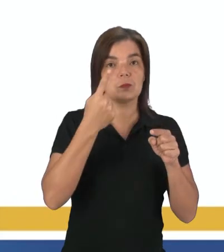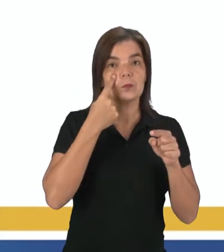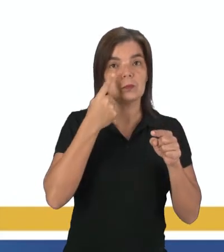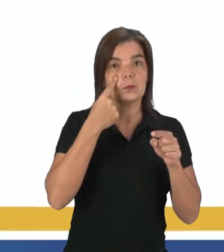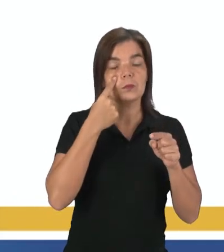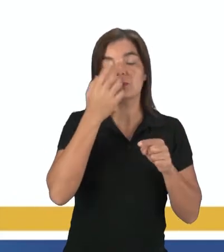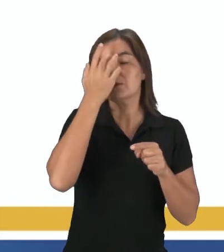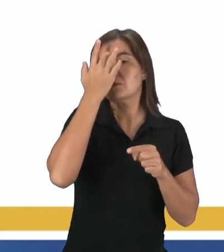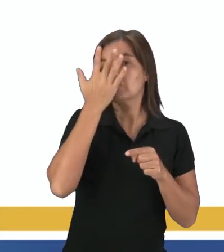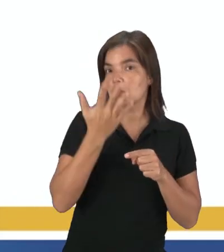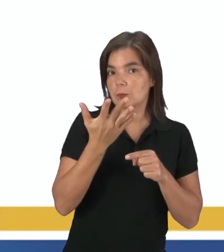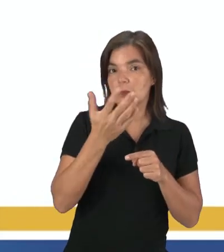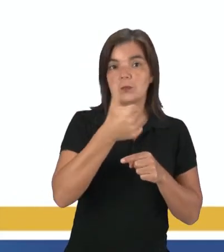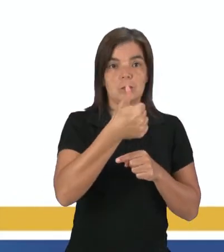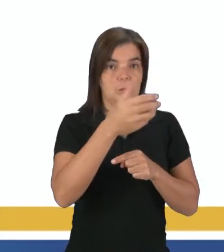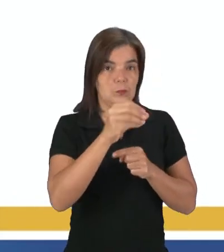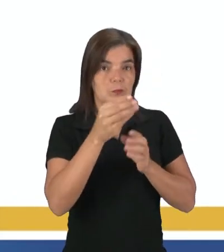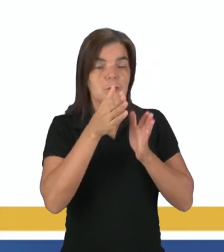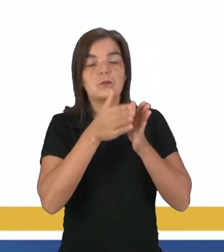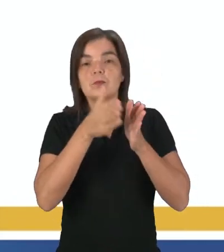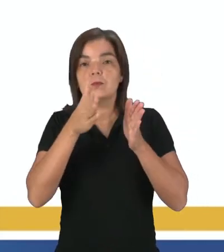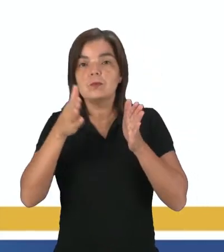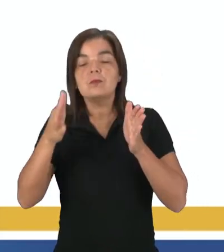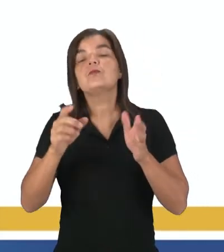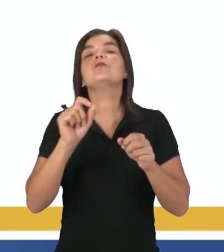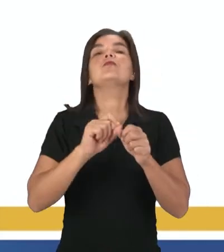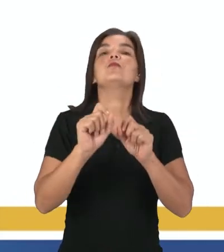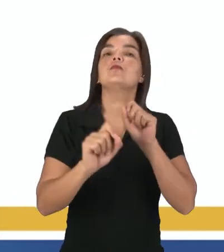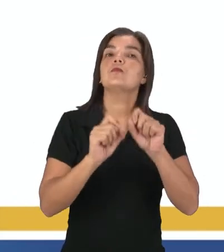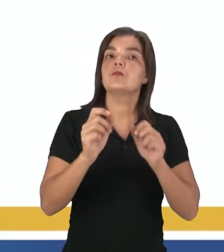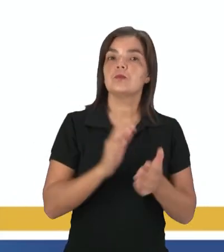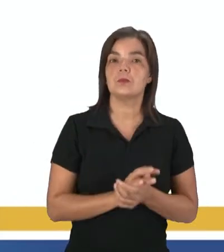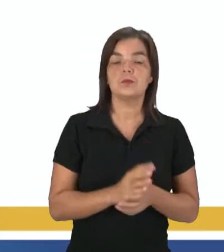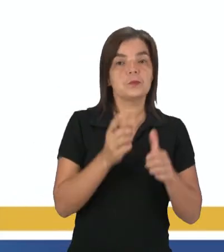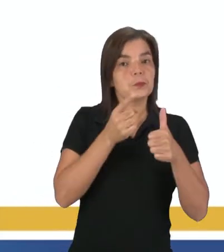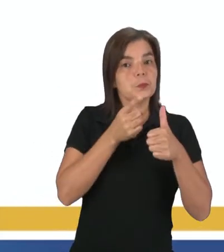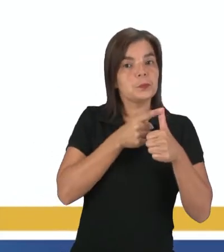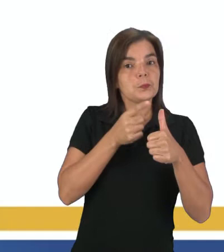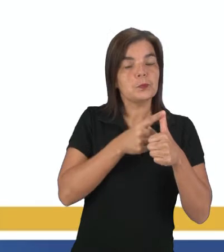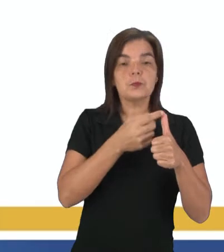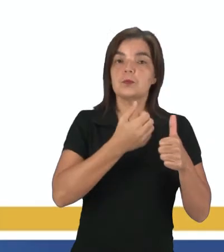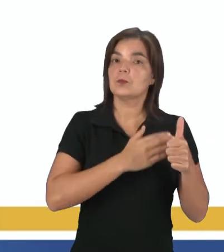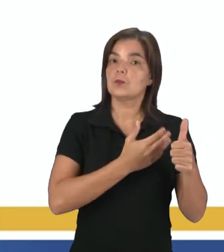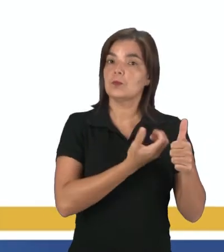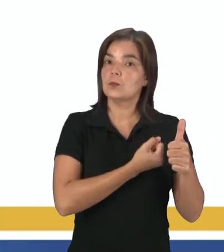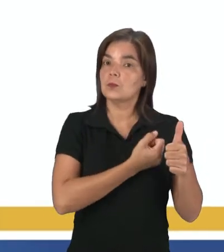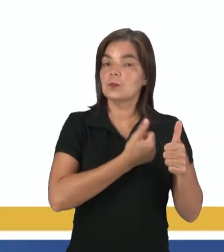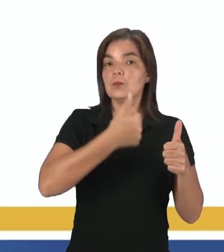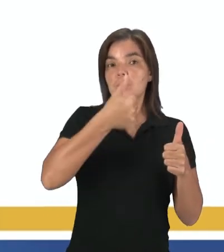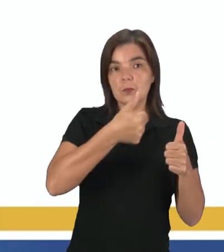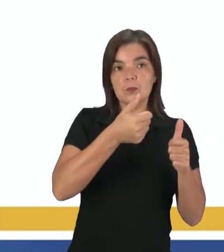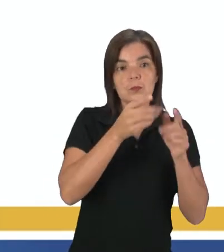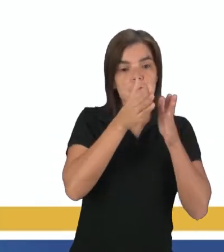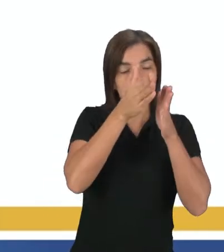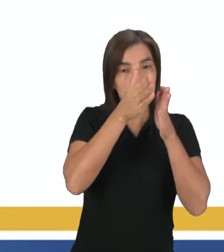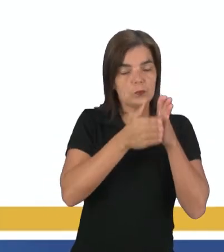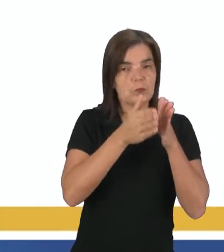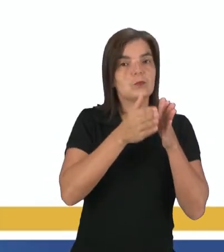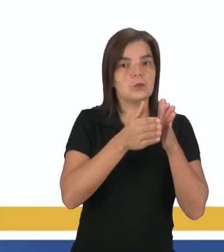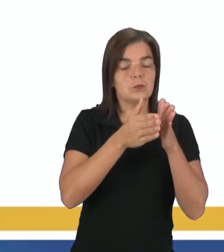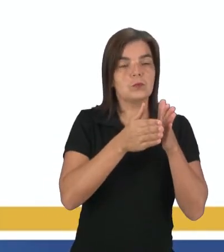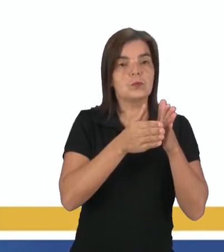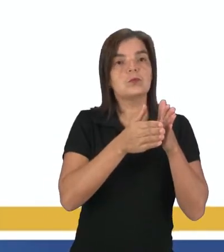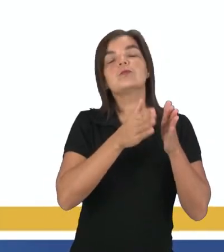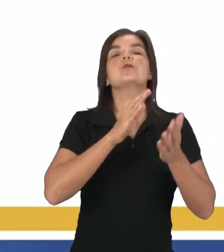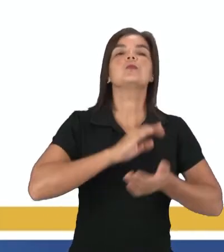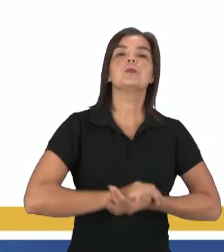visualizar facilmente as 10 divisões. Então, o que foi que eu fiz? Primeiro eu marquei ali o número 1, né? Já sabia que era naquele intervalo que o meu número